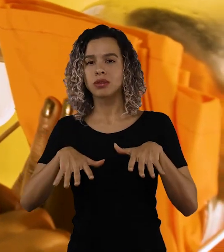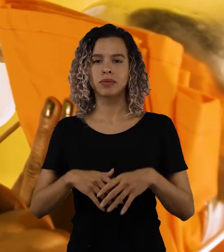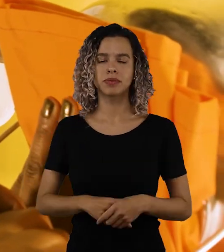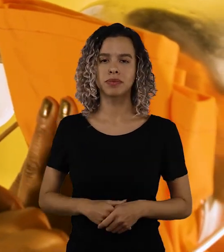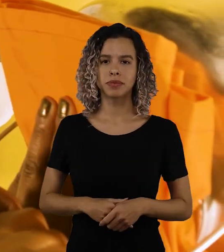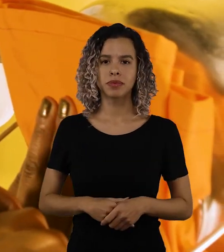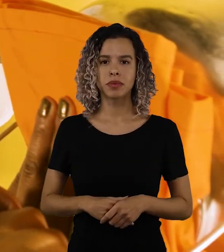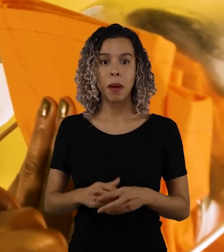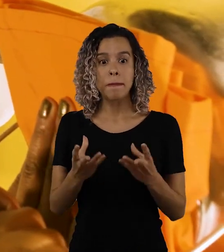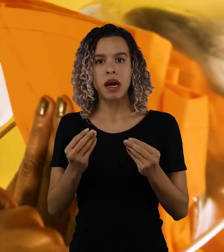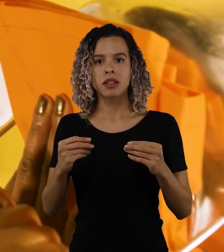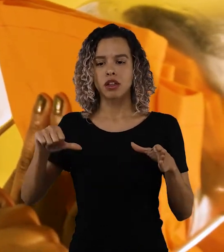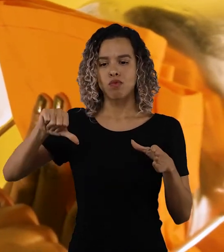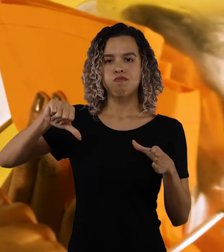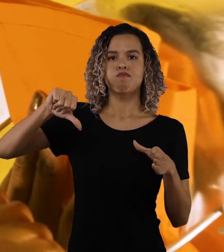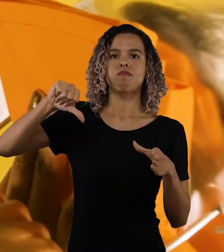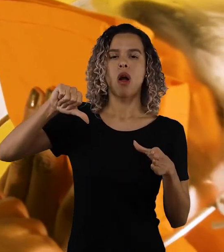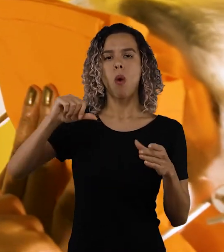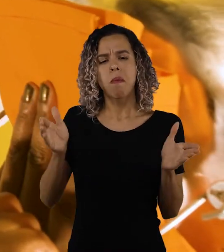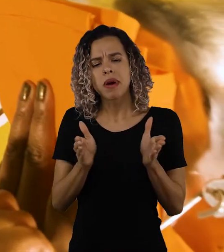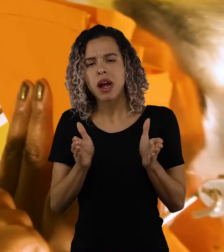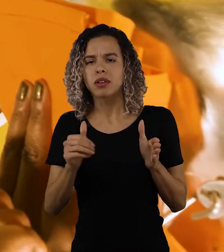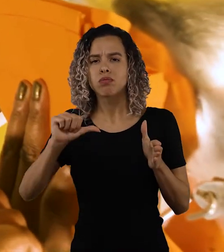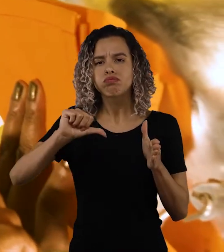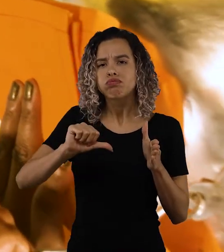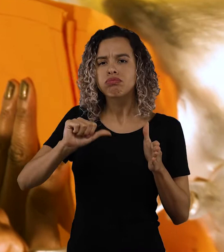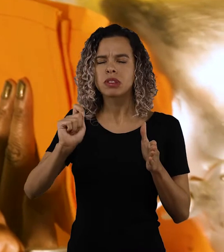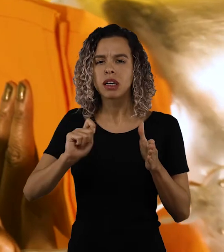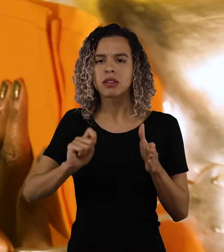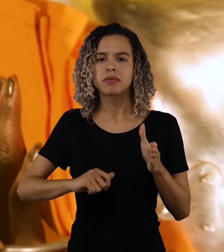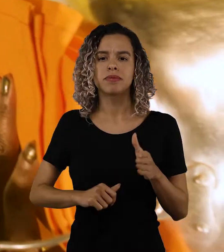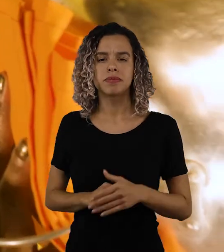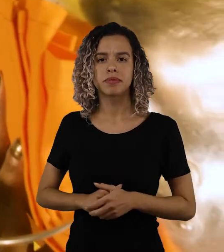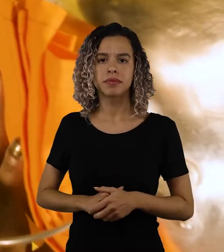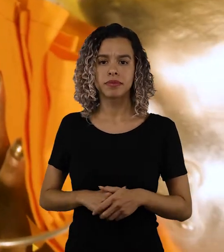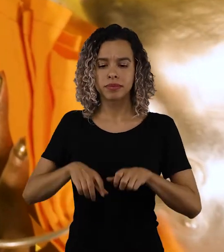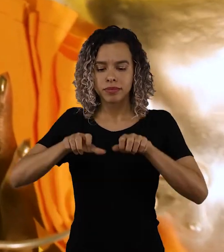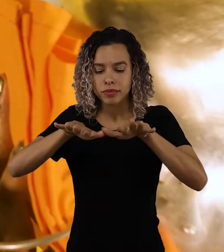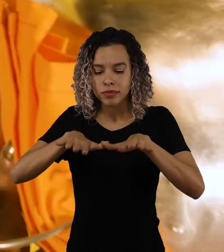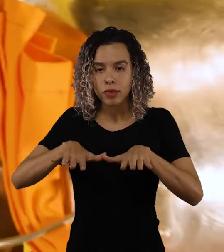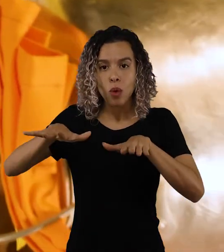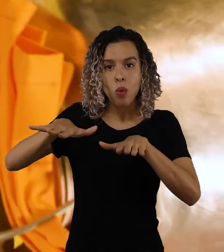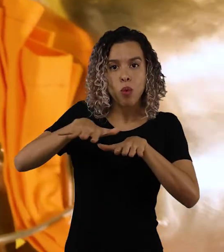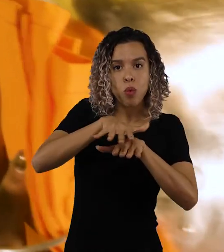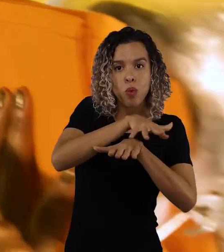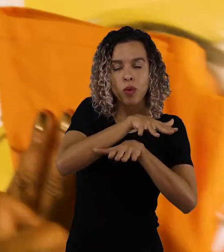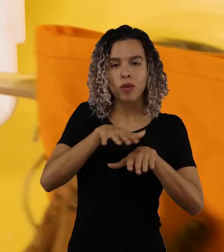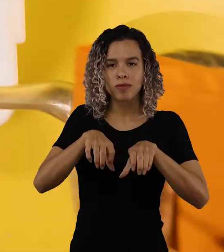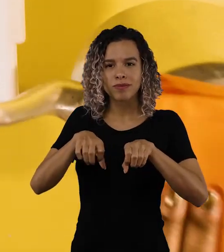tecido que você vai tingir. O mais importante é que a água seja